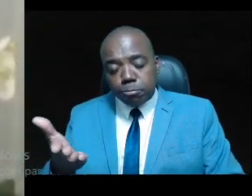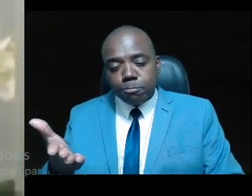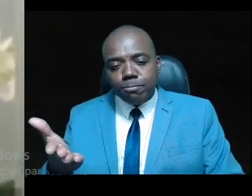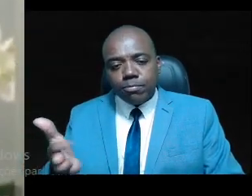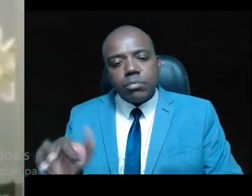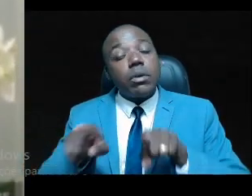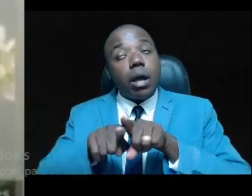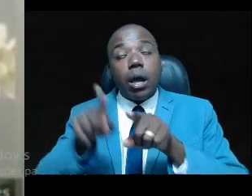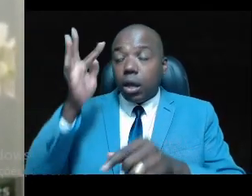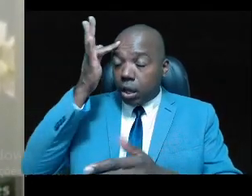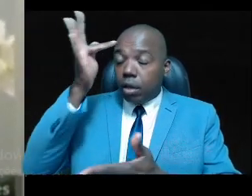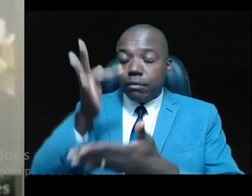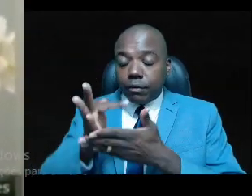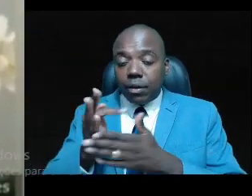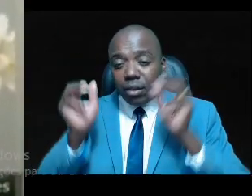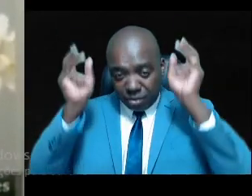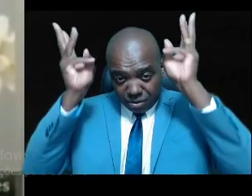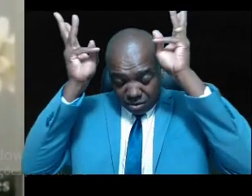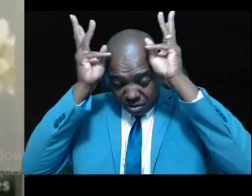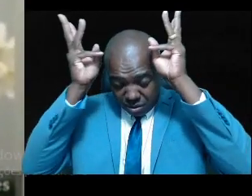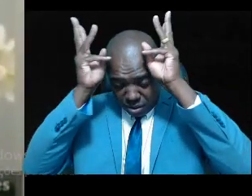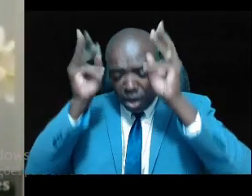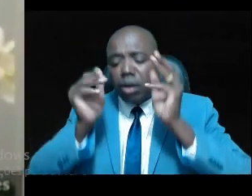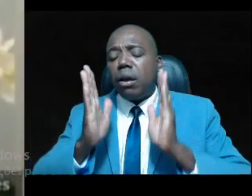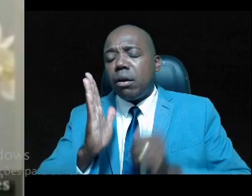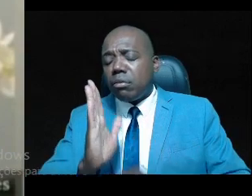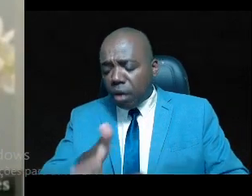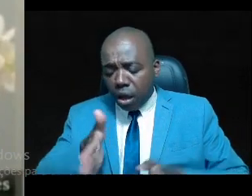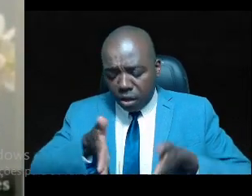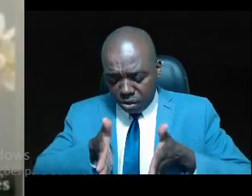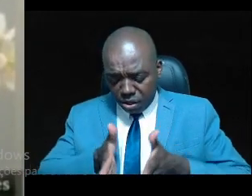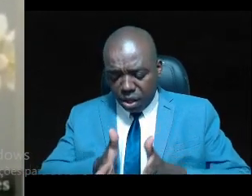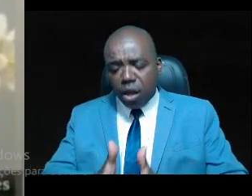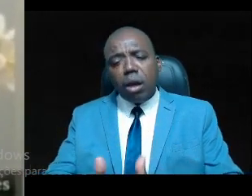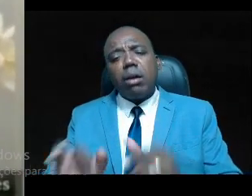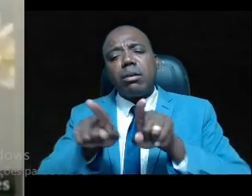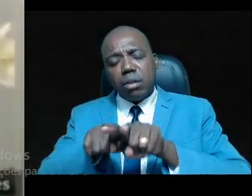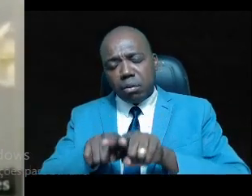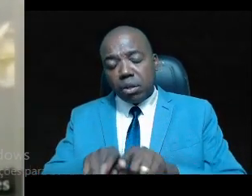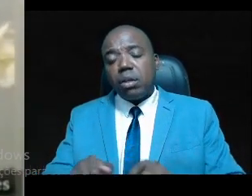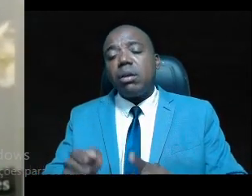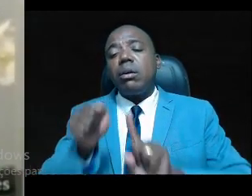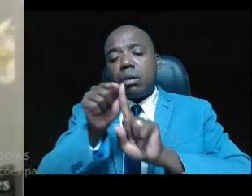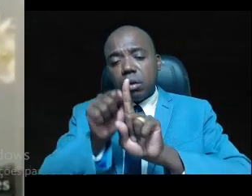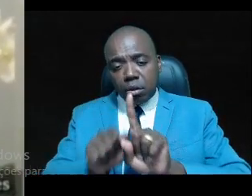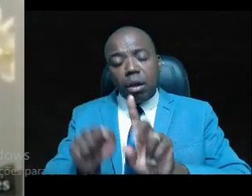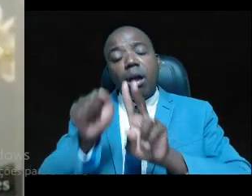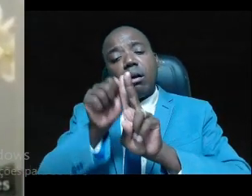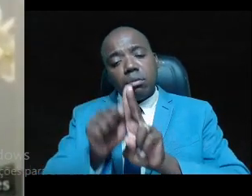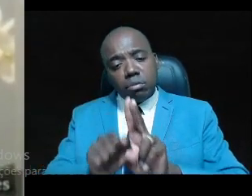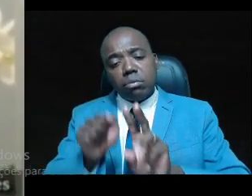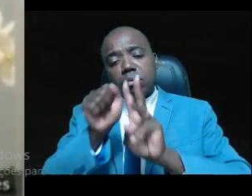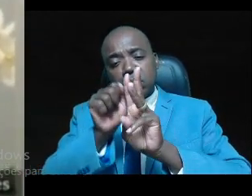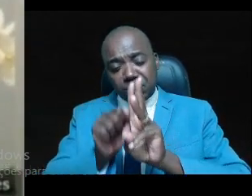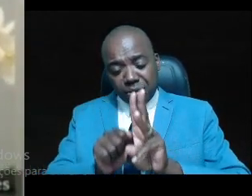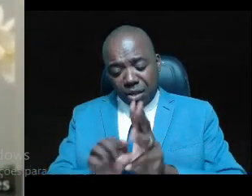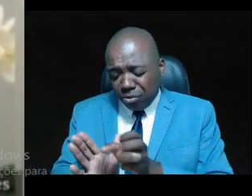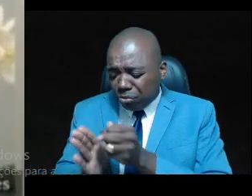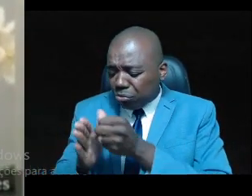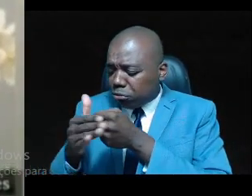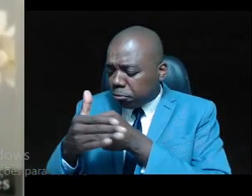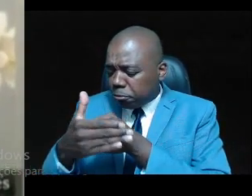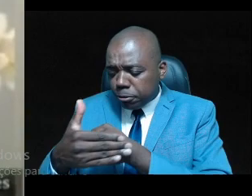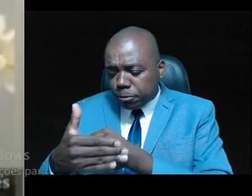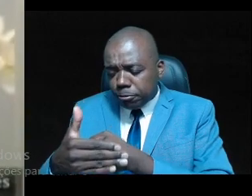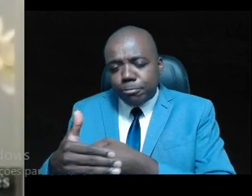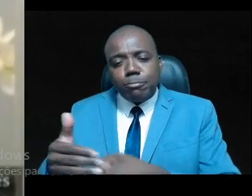Pela fé, Moisés, já nascido, foi escondido 3 meses por seus pais, porque viram que era um menino